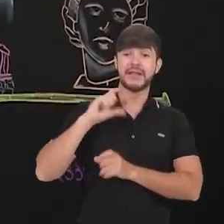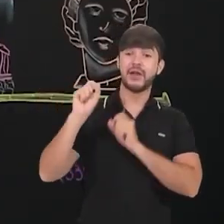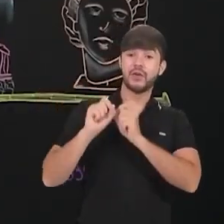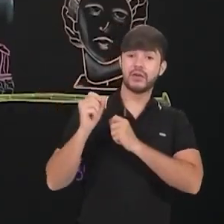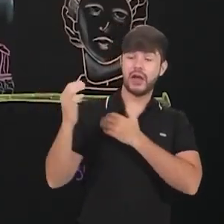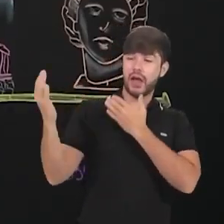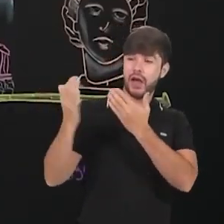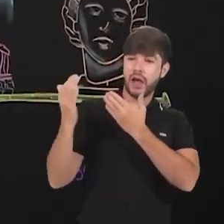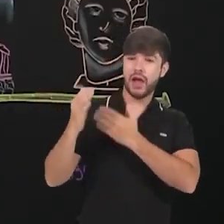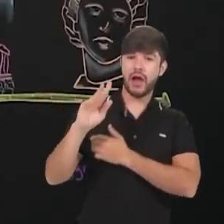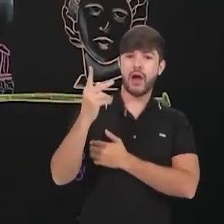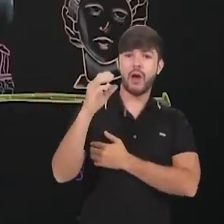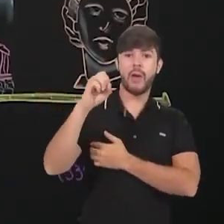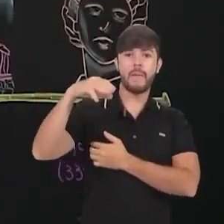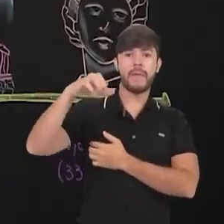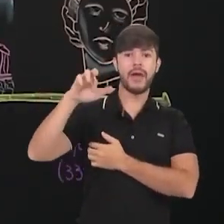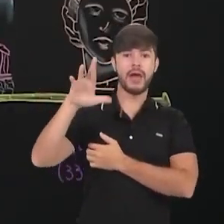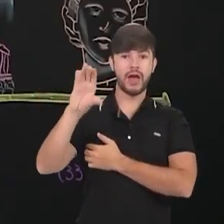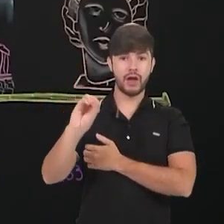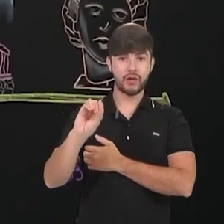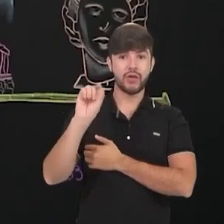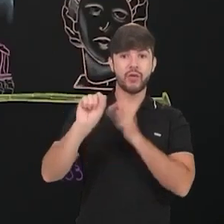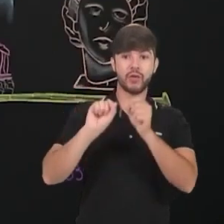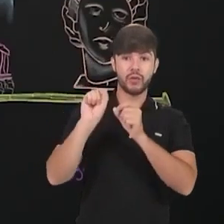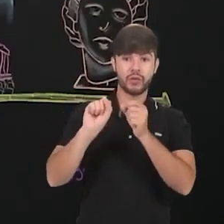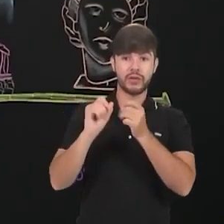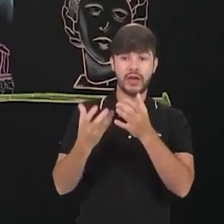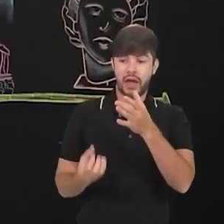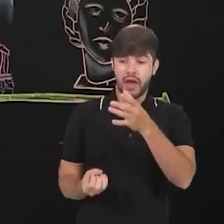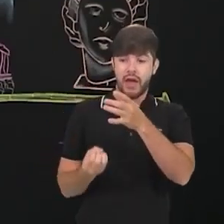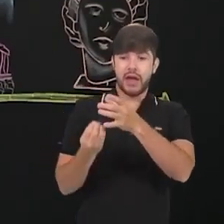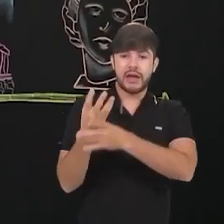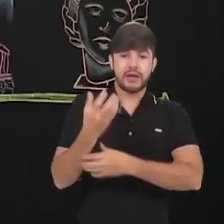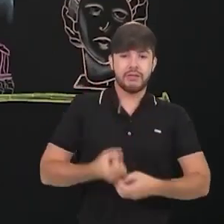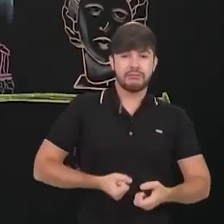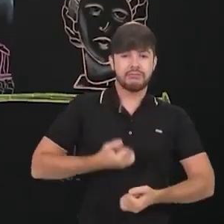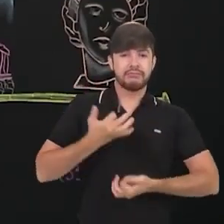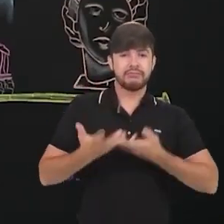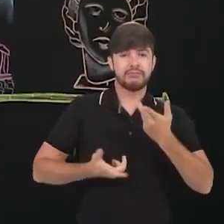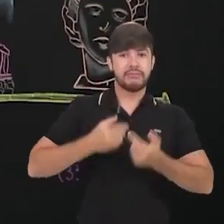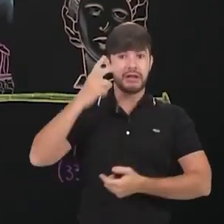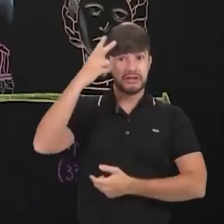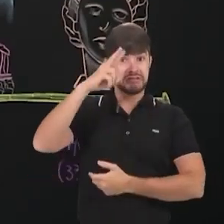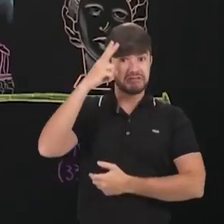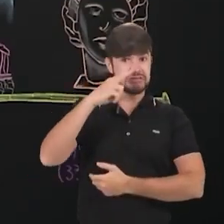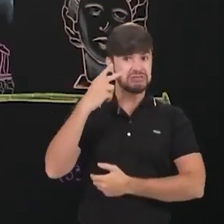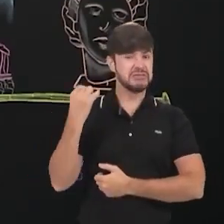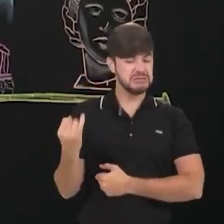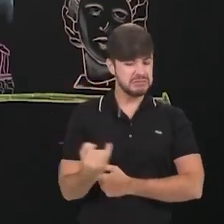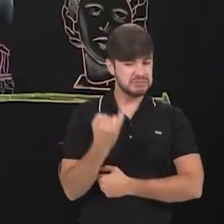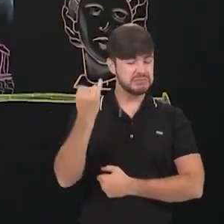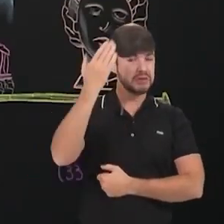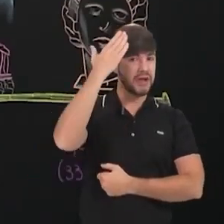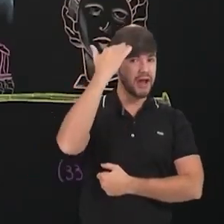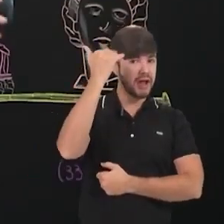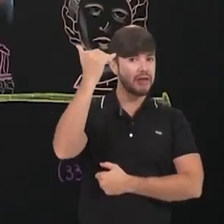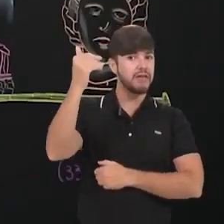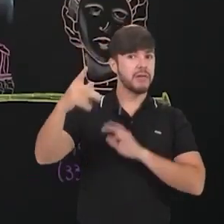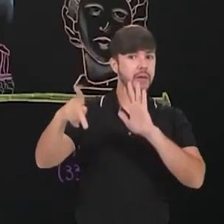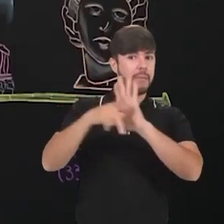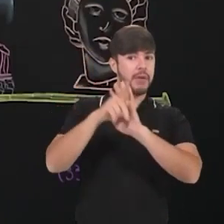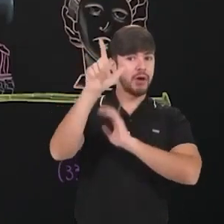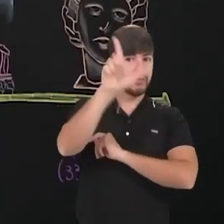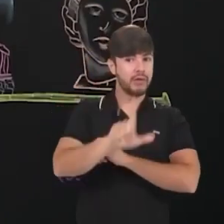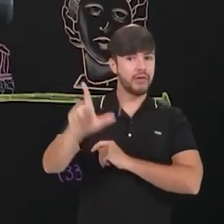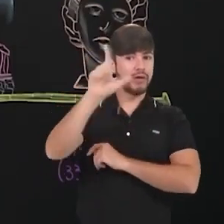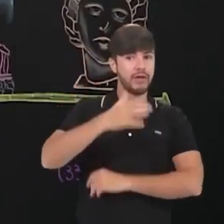relação com Homero, que a quem é atribuída a Ilíada e a Odisseia, que são obras fundadoras, digamos assim, da literatura